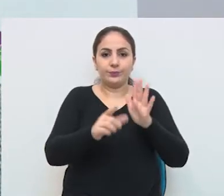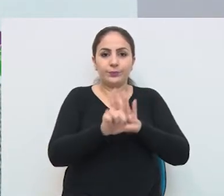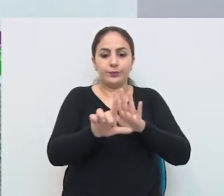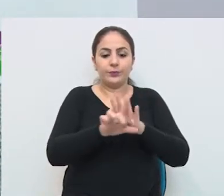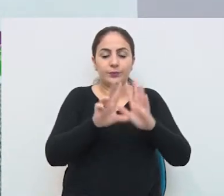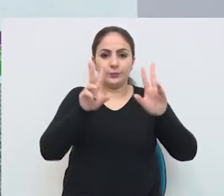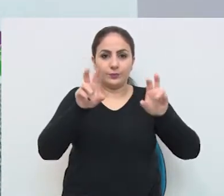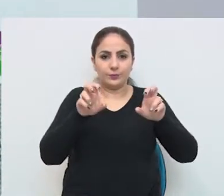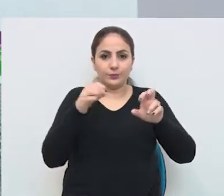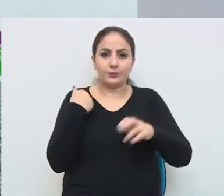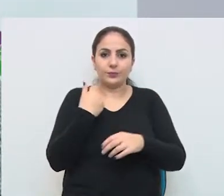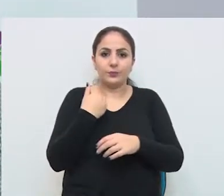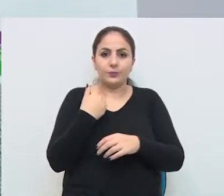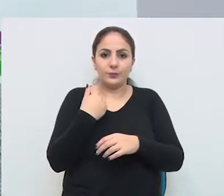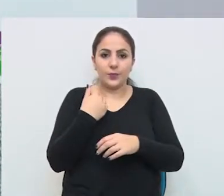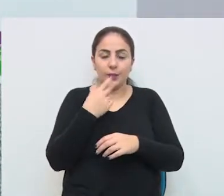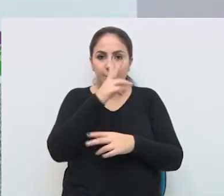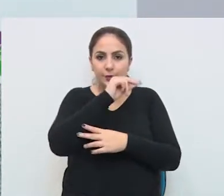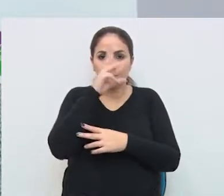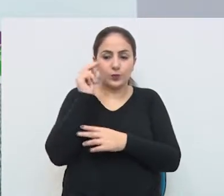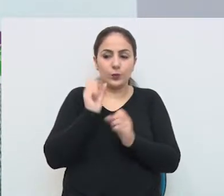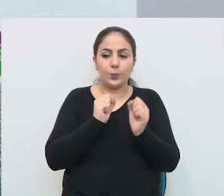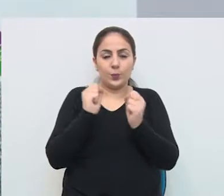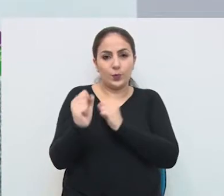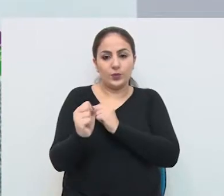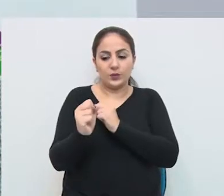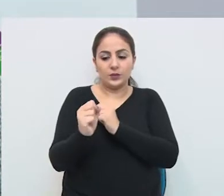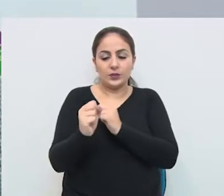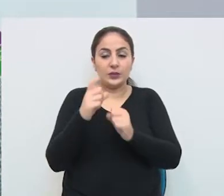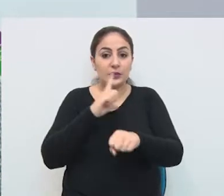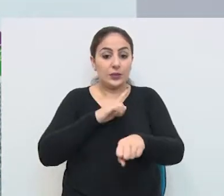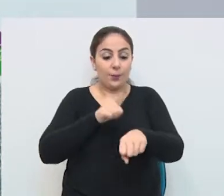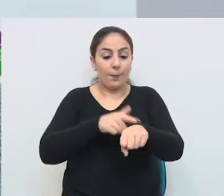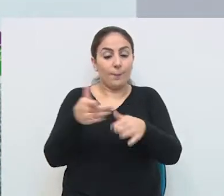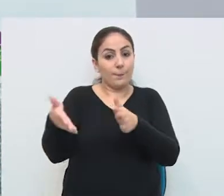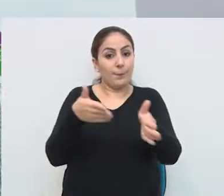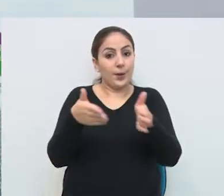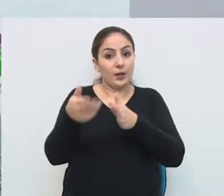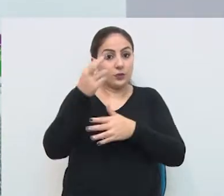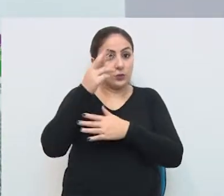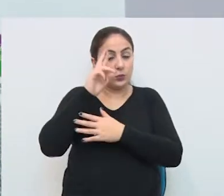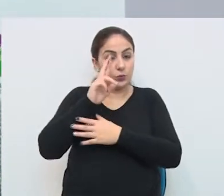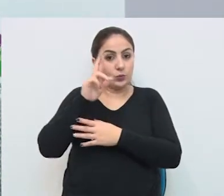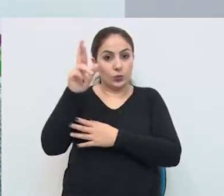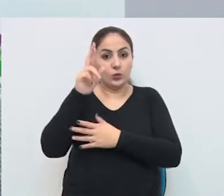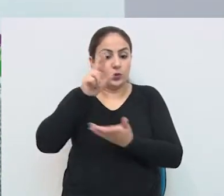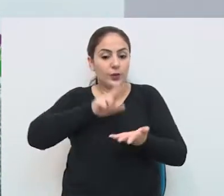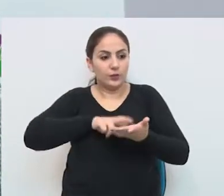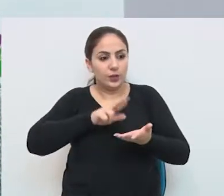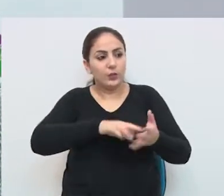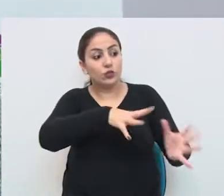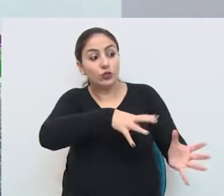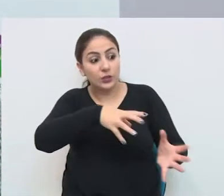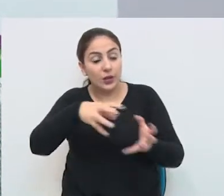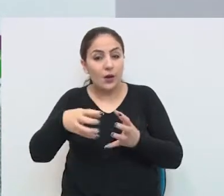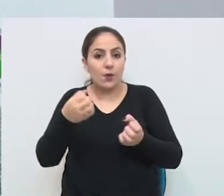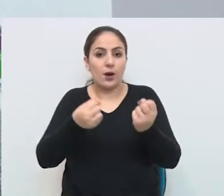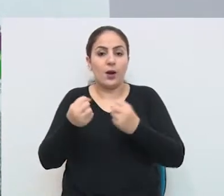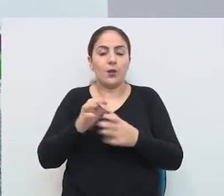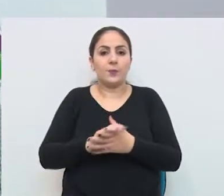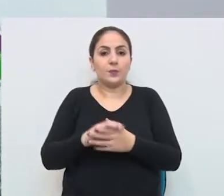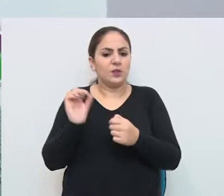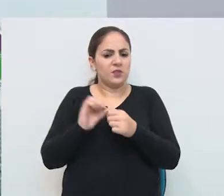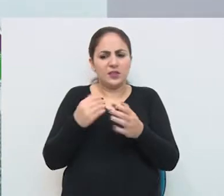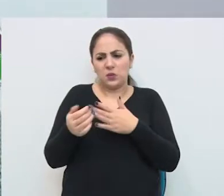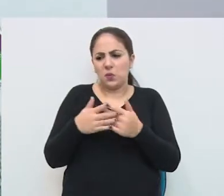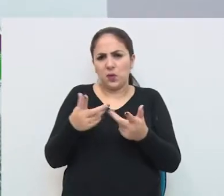de uma legislação sobre o assunto, onde a prefeitura poderia dar um prazo aí para que o proprietário regulamentasse a situação, tirasse o veículo, fizesse com